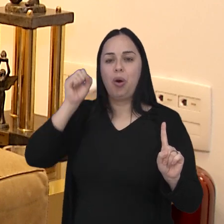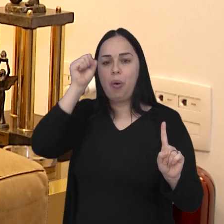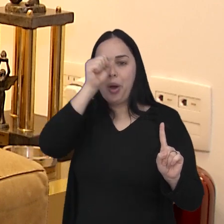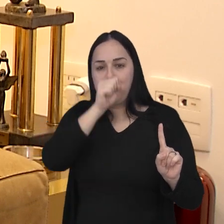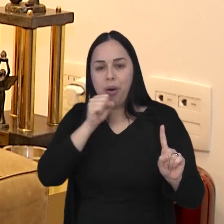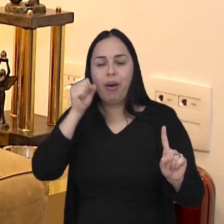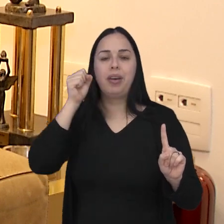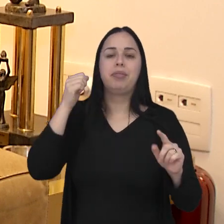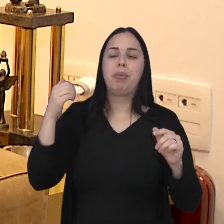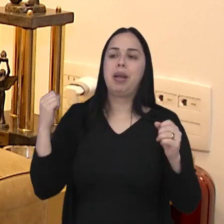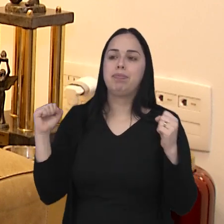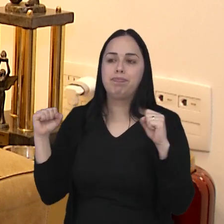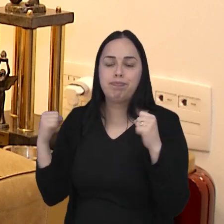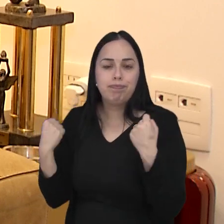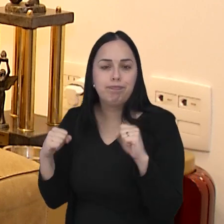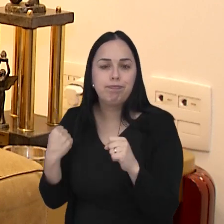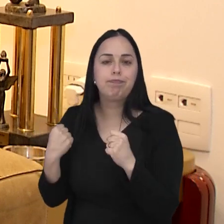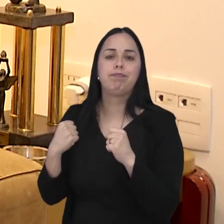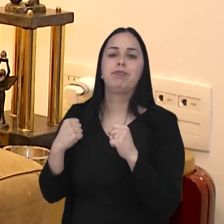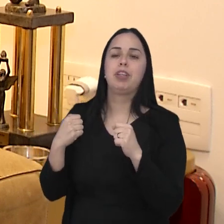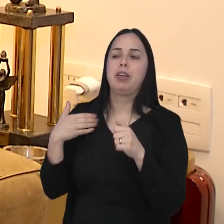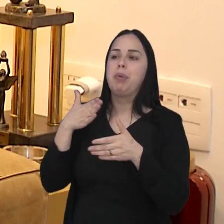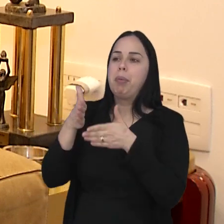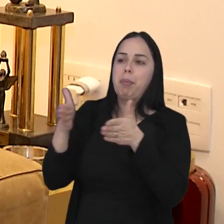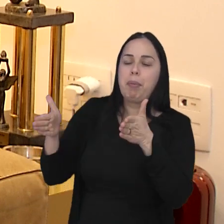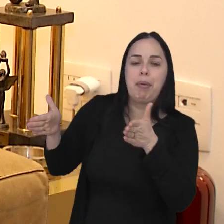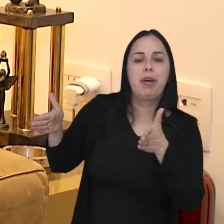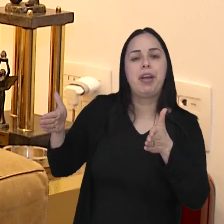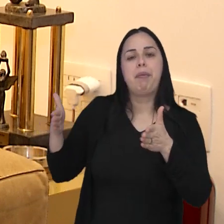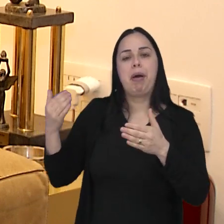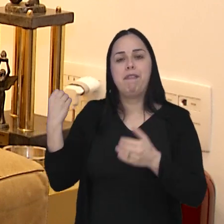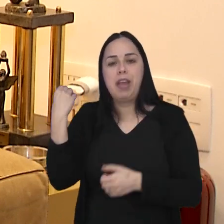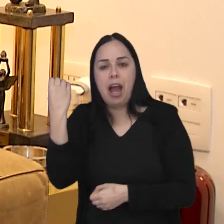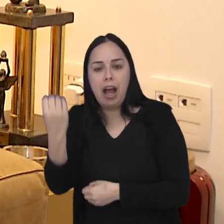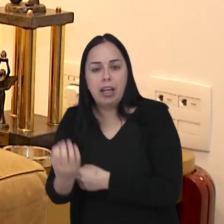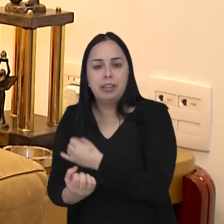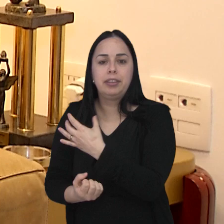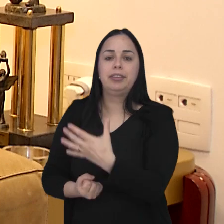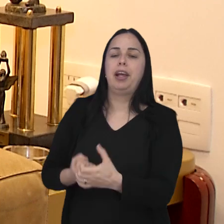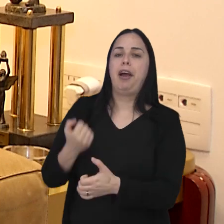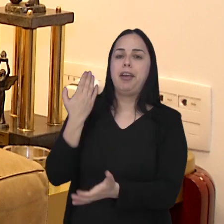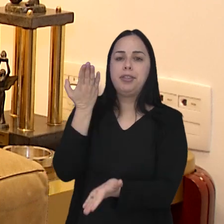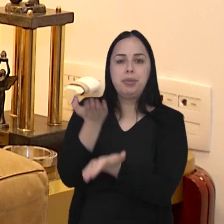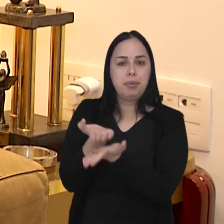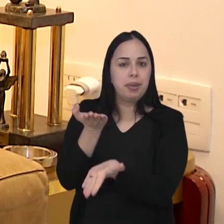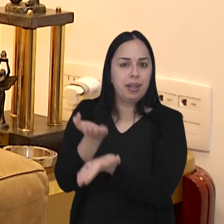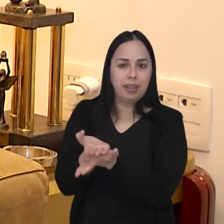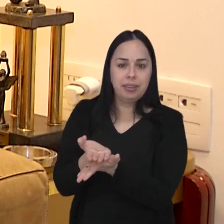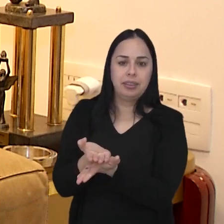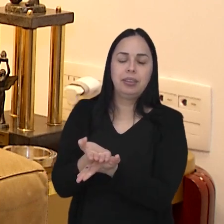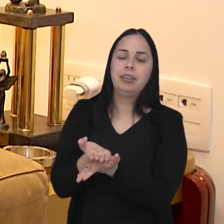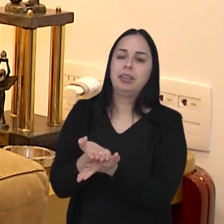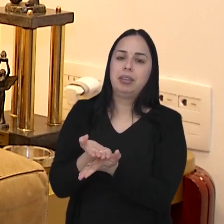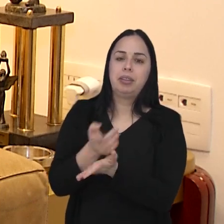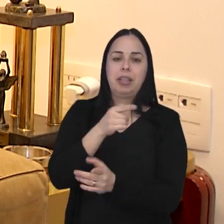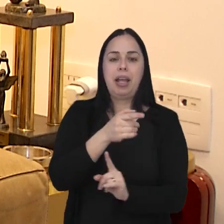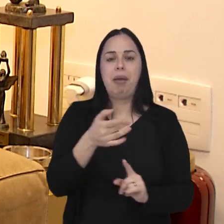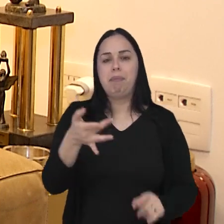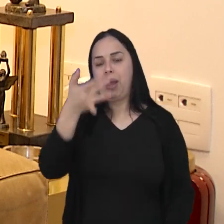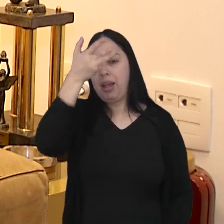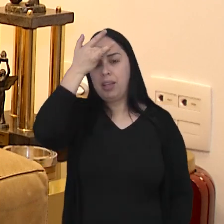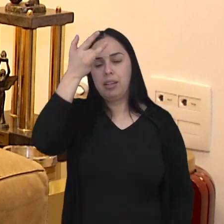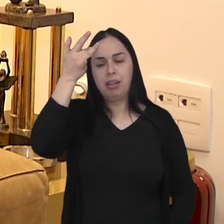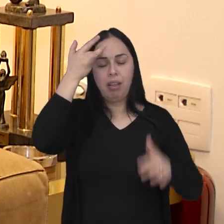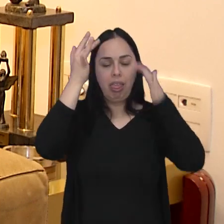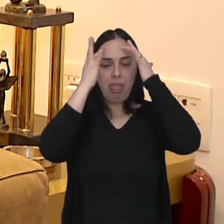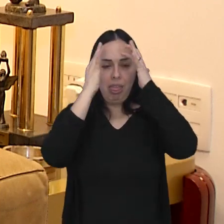outras 8 horas para ele ir numa academia, para ele fazer um esporte, para ele viajar, estudar, né, para